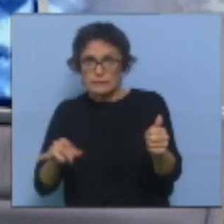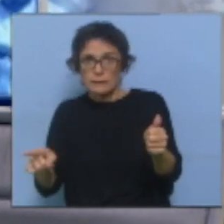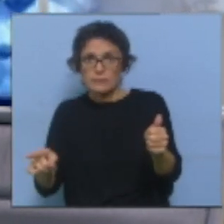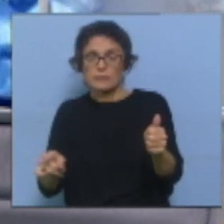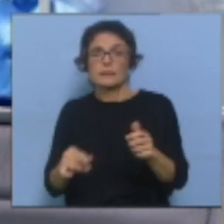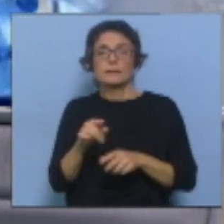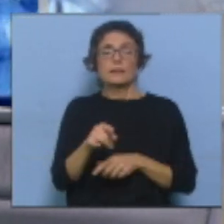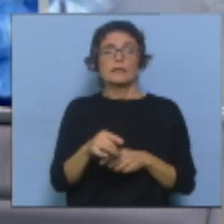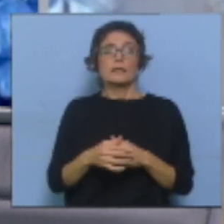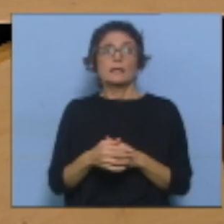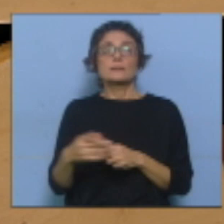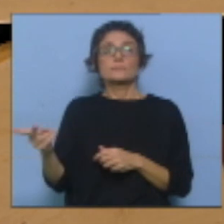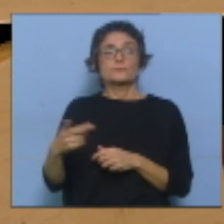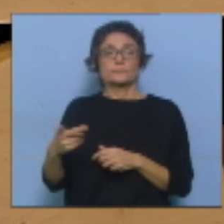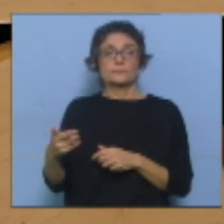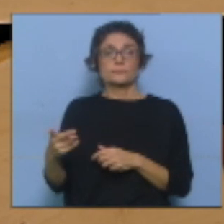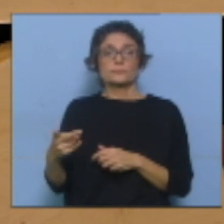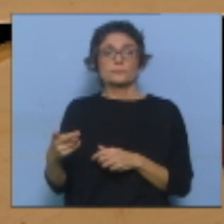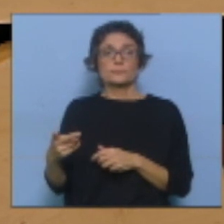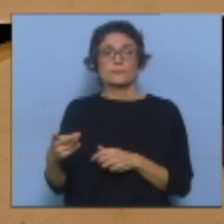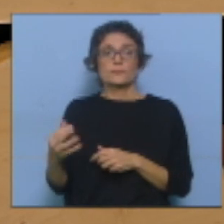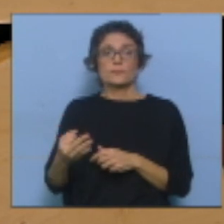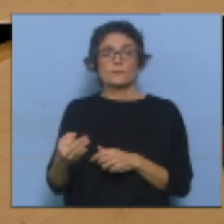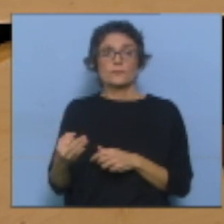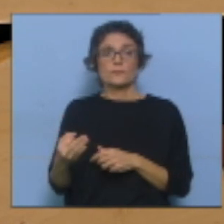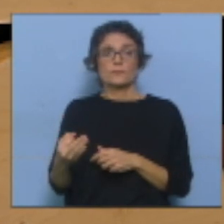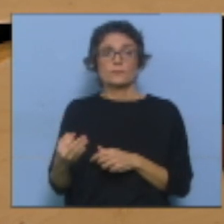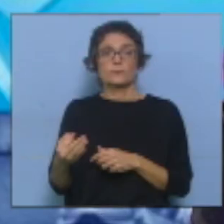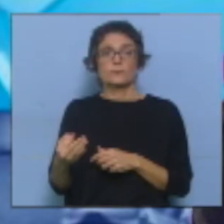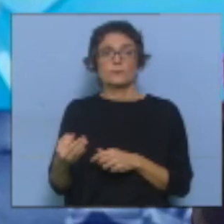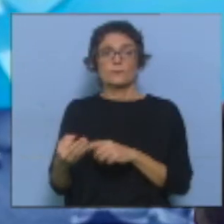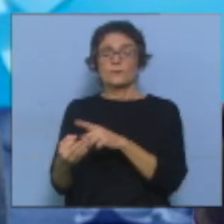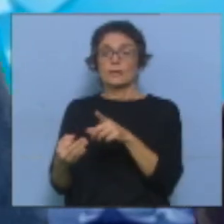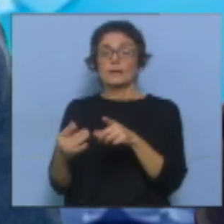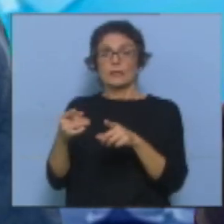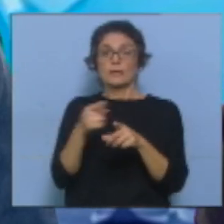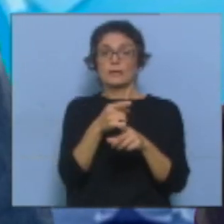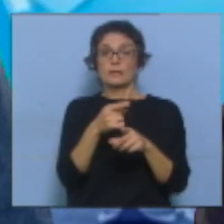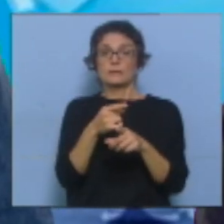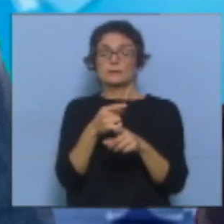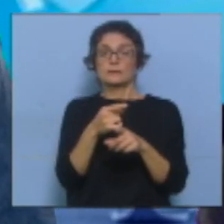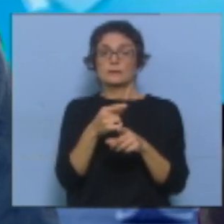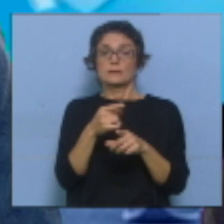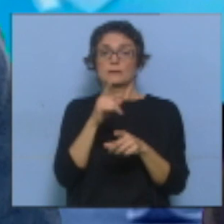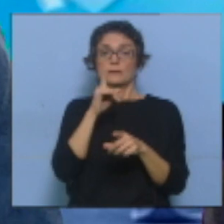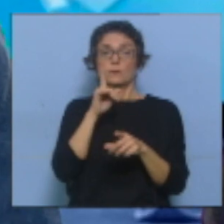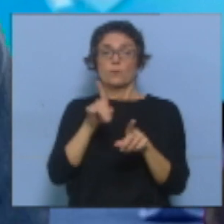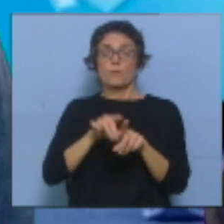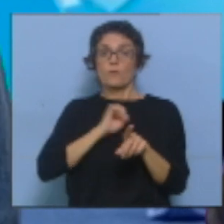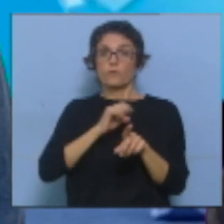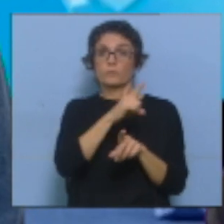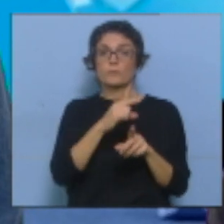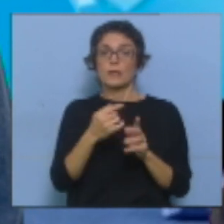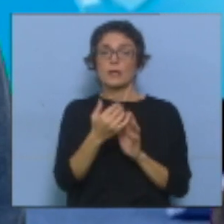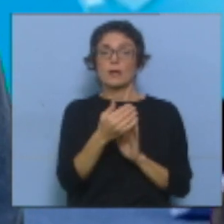nós, quando vamos os dois, depois há um tempo em que o Pedro está no 10º ano no seminário e eu estou no pré-seminário ainda no 10º ano. E